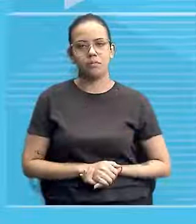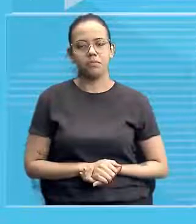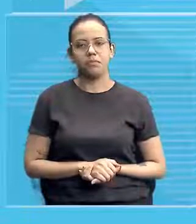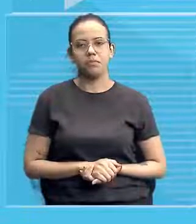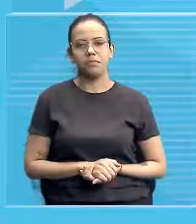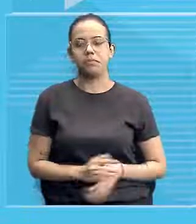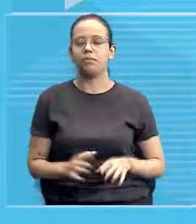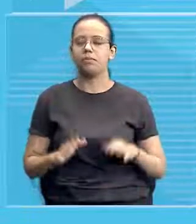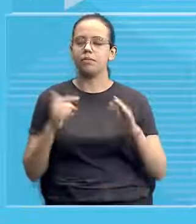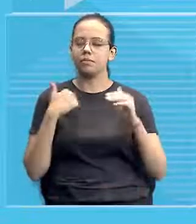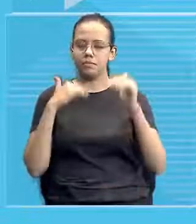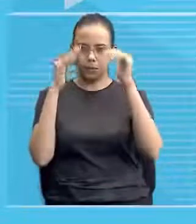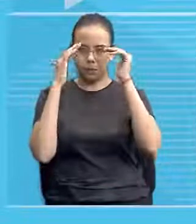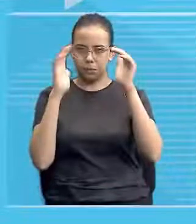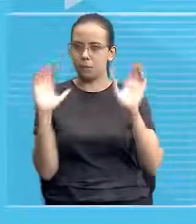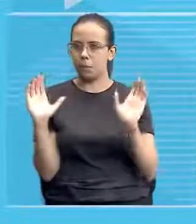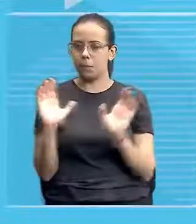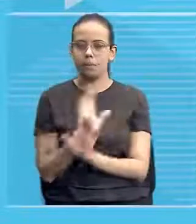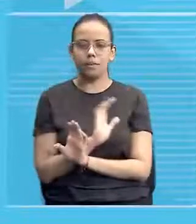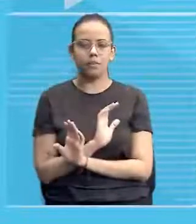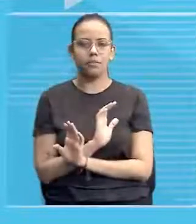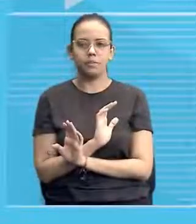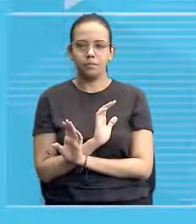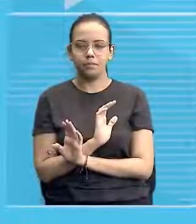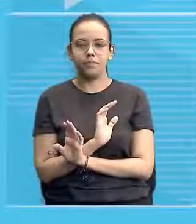Todo respeito.